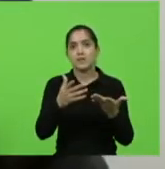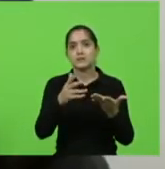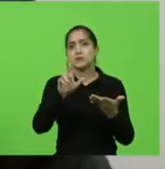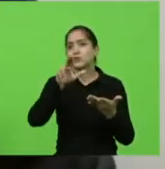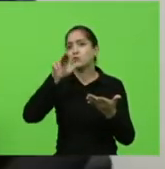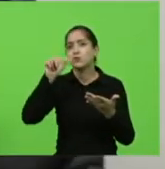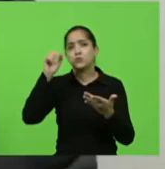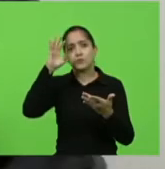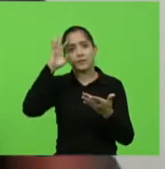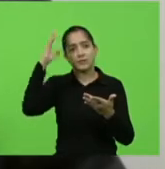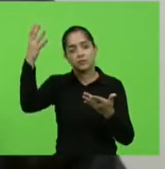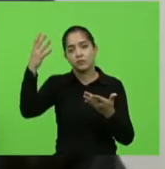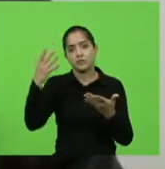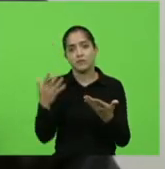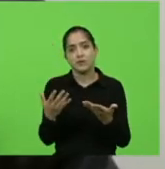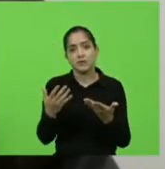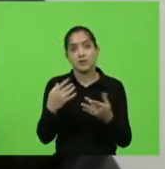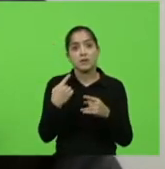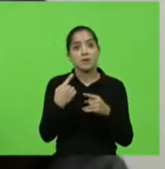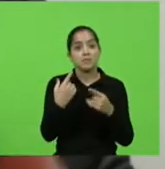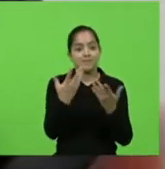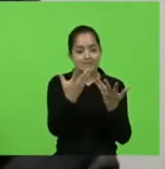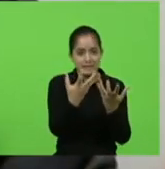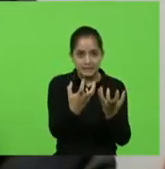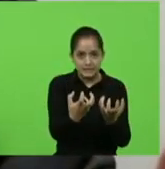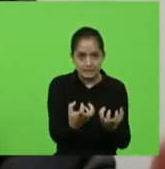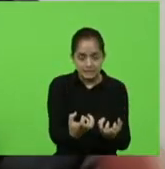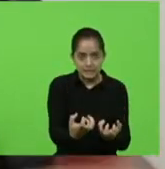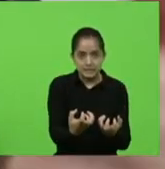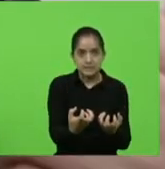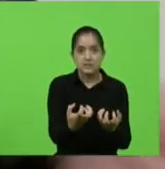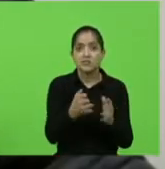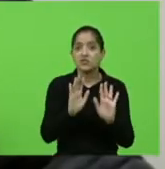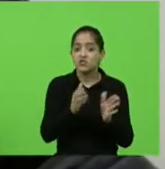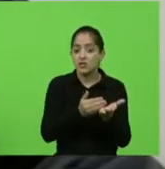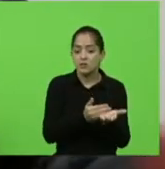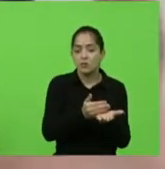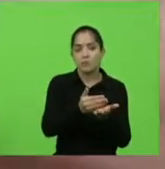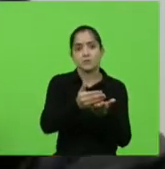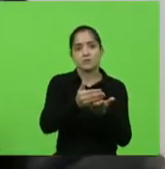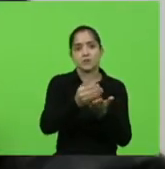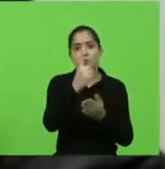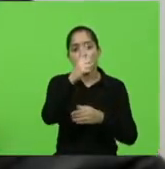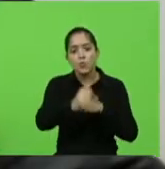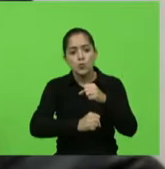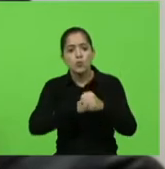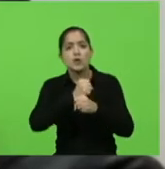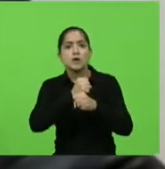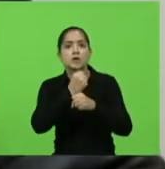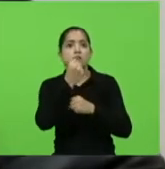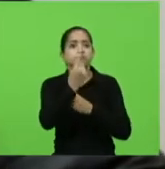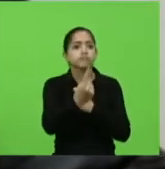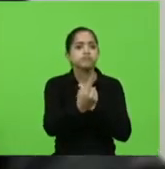solucionar, porque a estiagem já está dada. É um ano sim e o outro